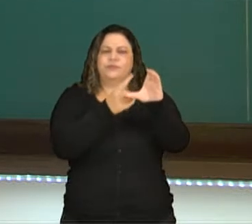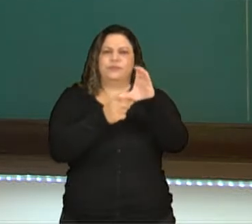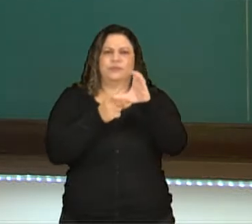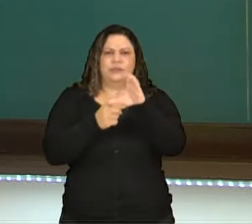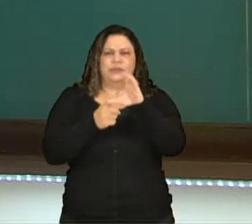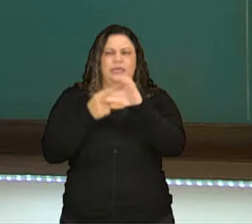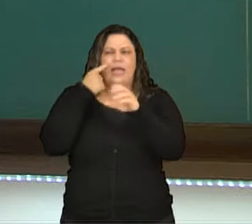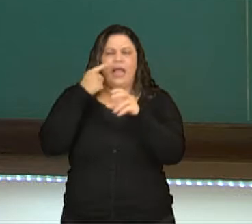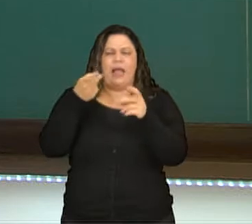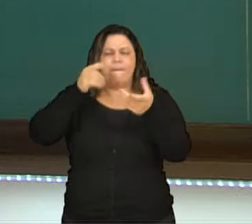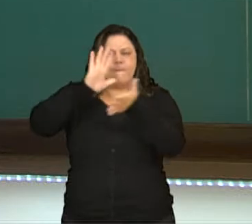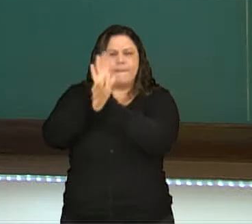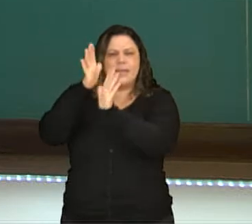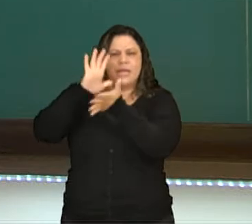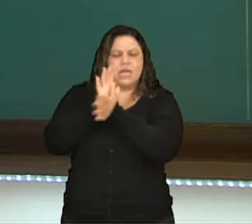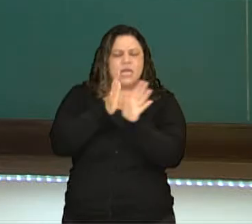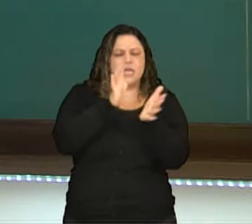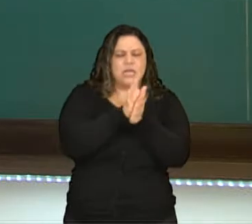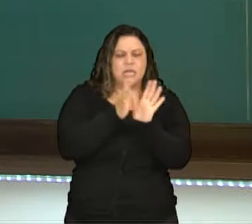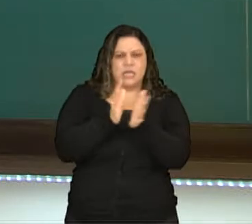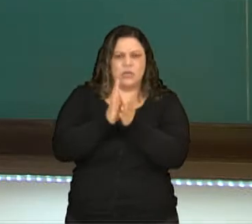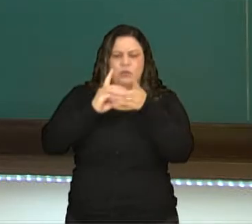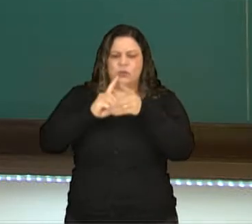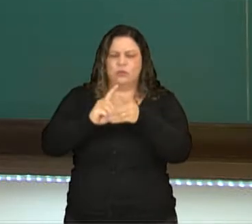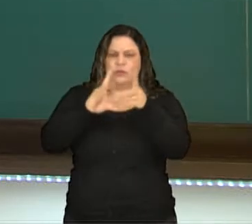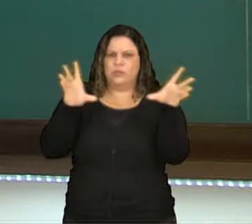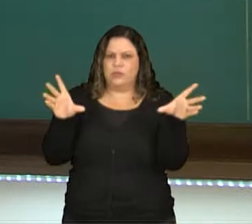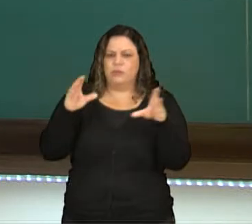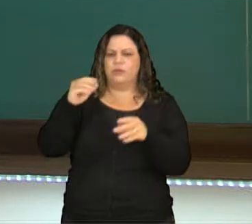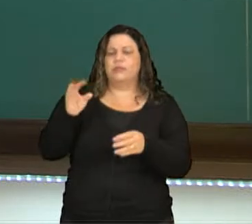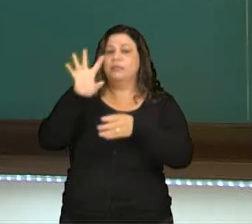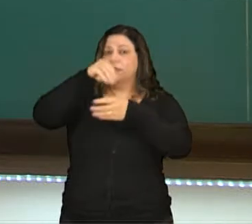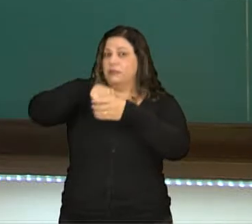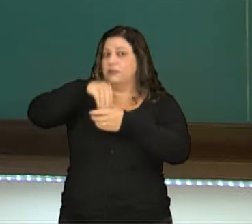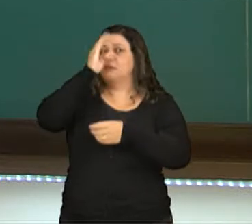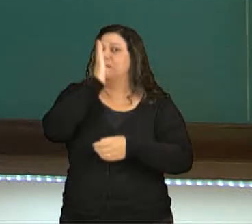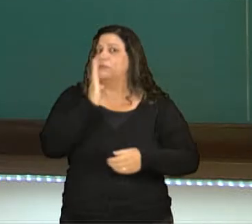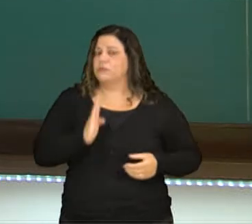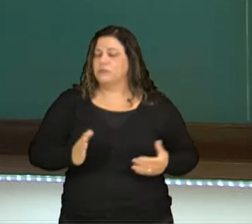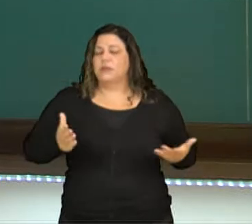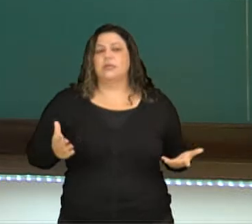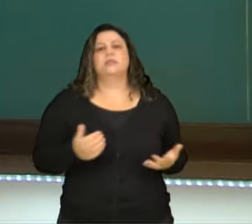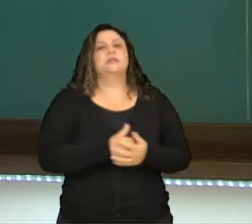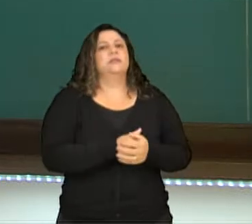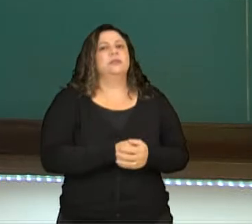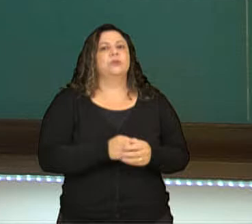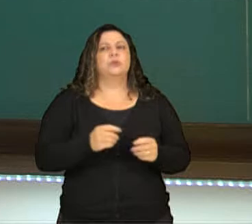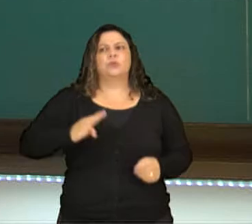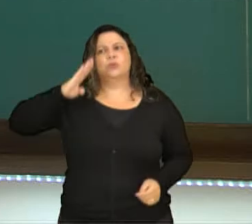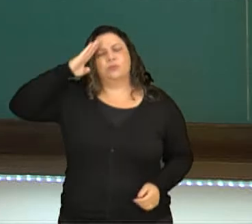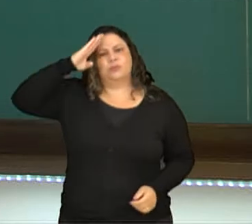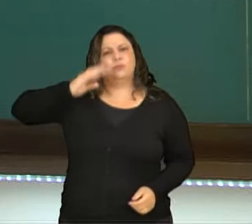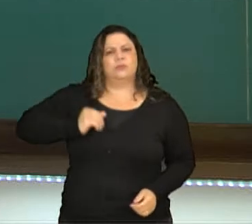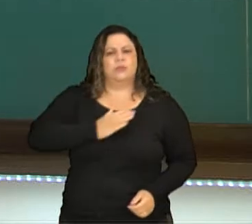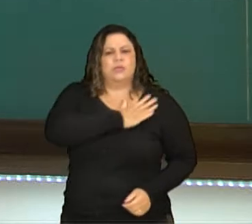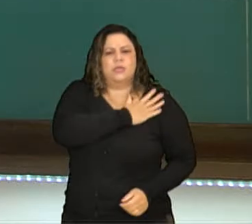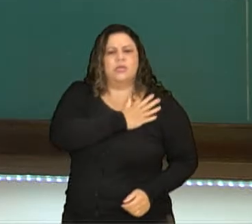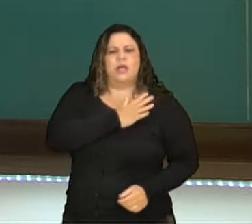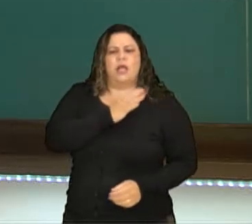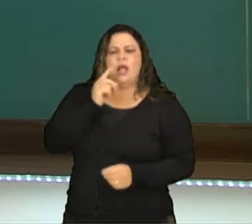Soviética para destruir a democracia no Brasil, ataques às instituições. E o Exército descobriu esse plano antes